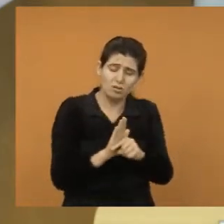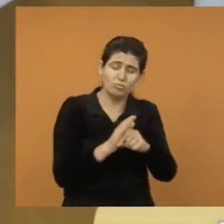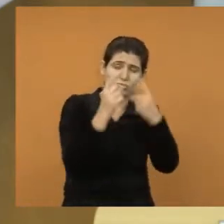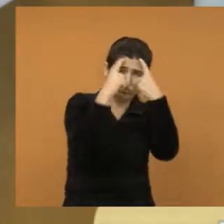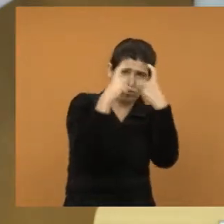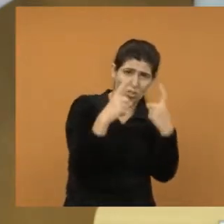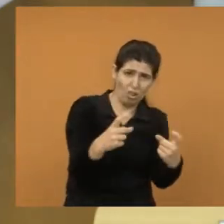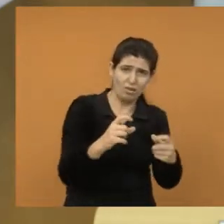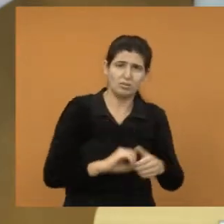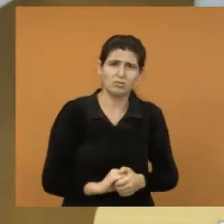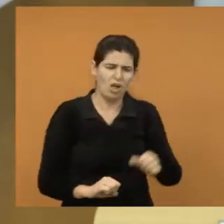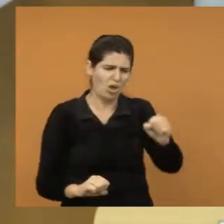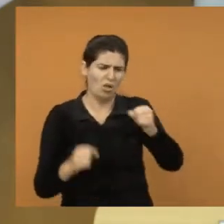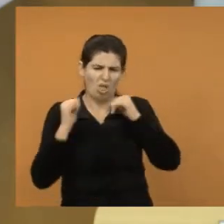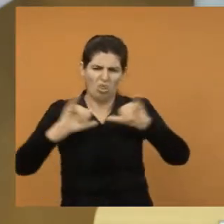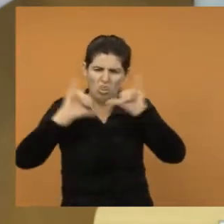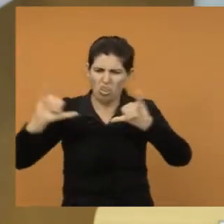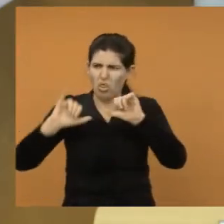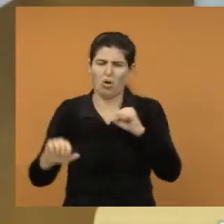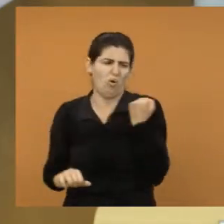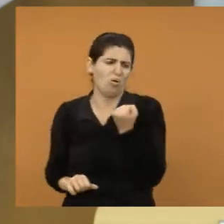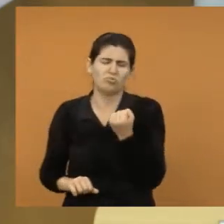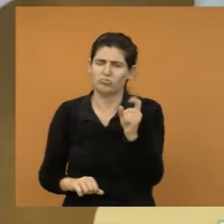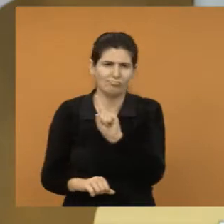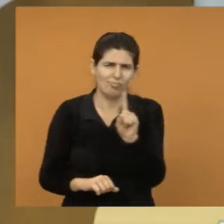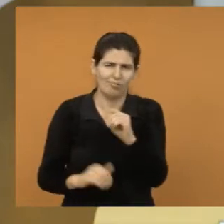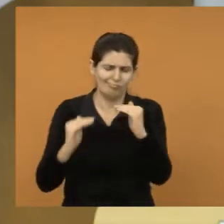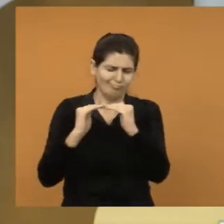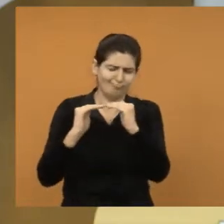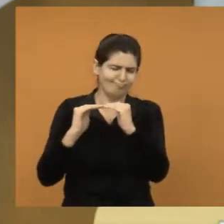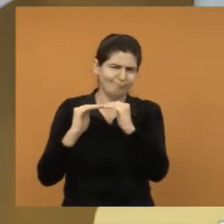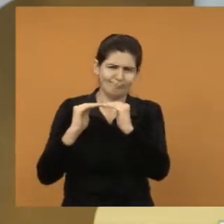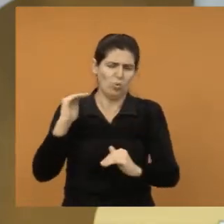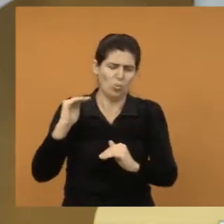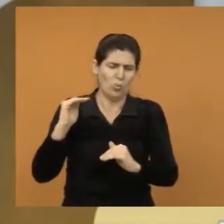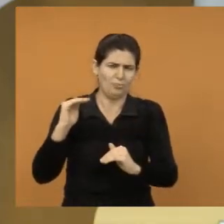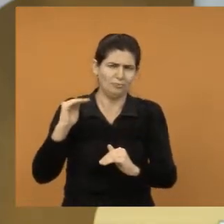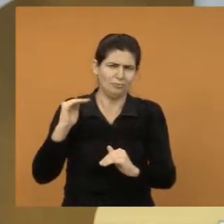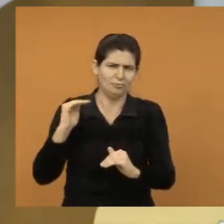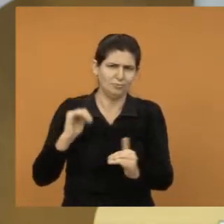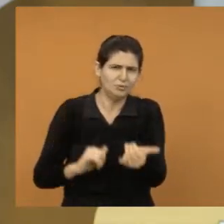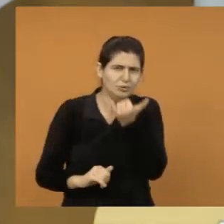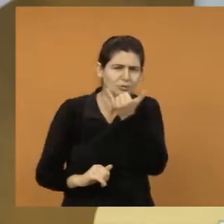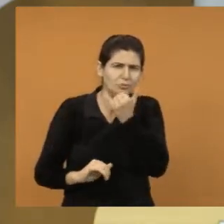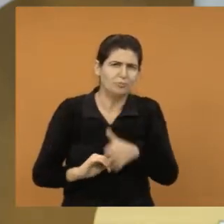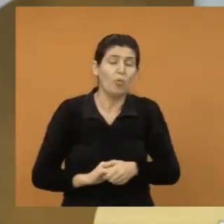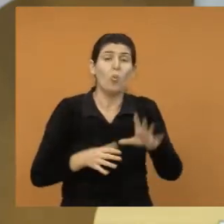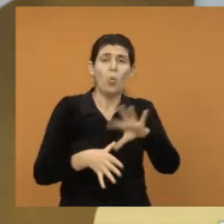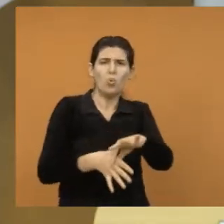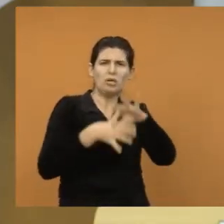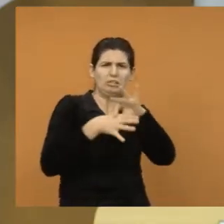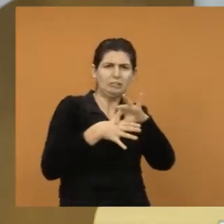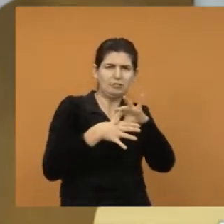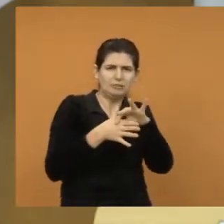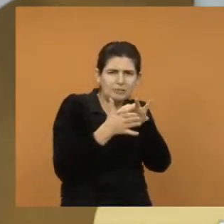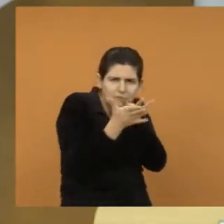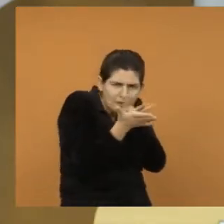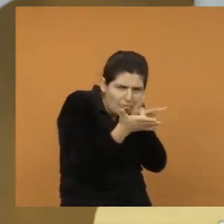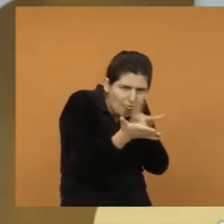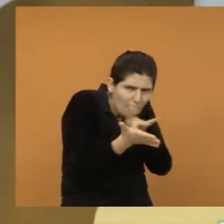dissemina ódio. Aliás, os líderes que por um tempo enganaram